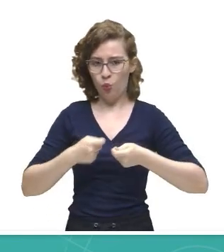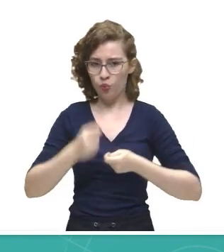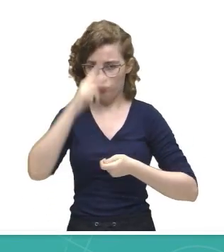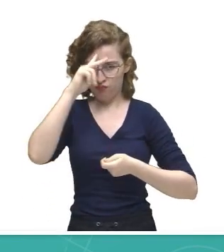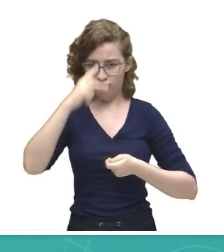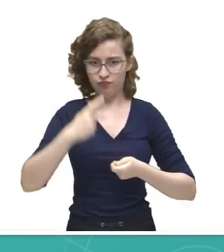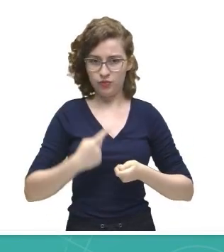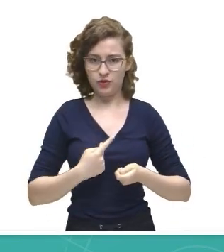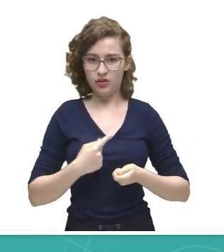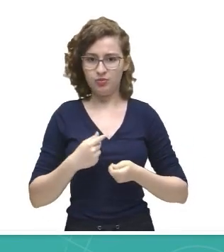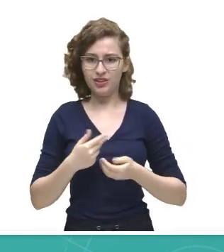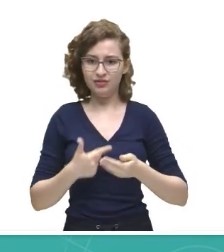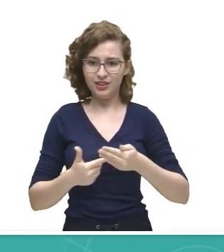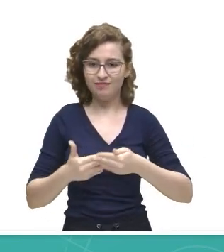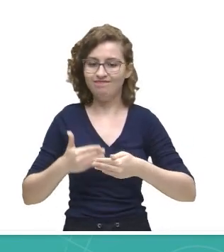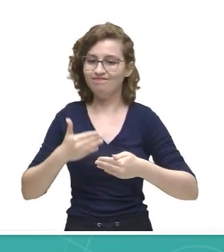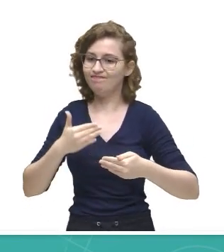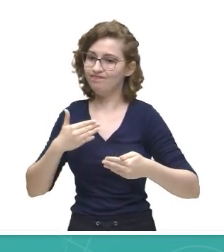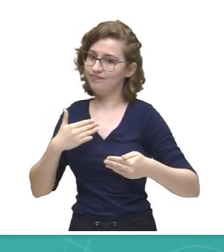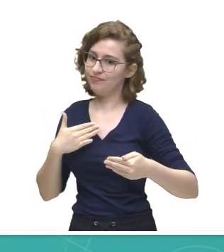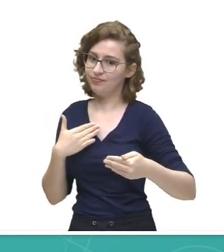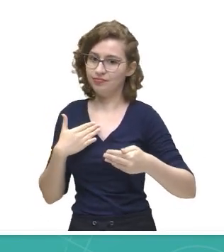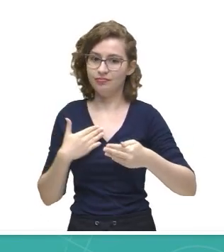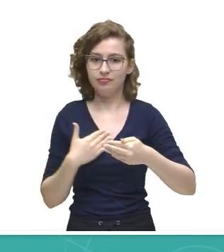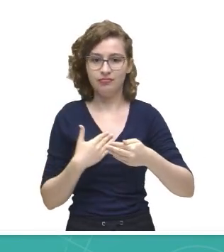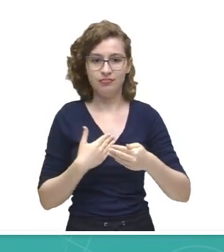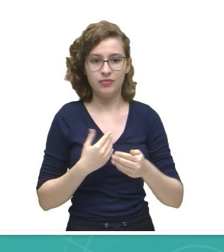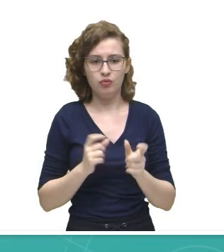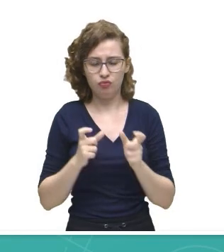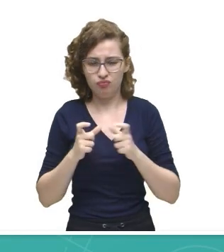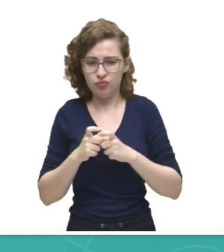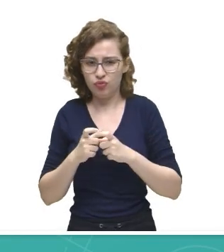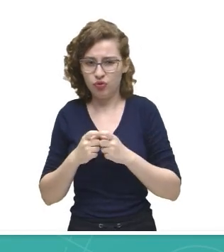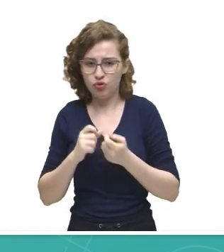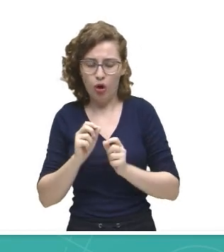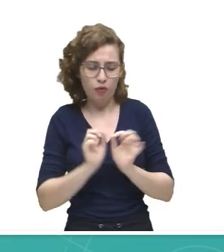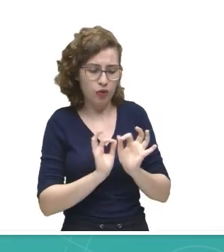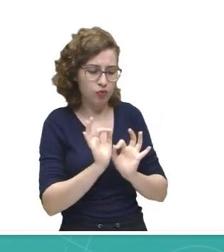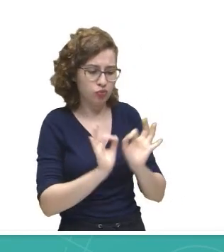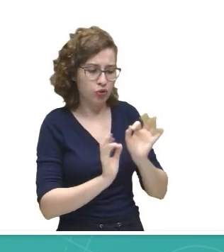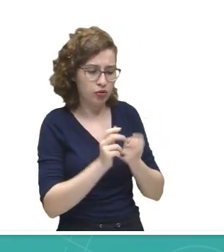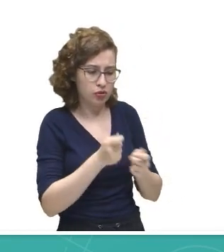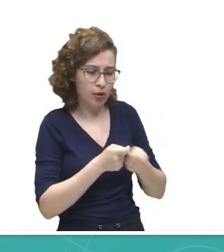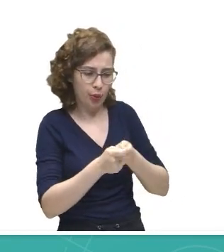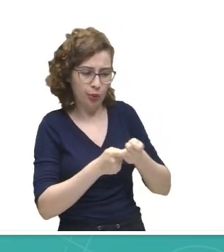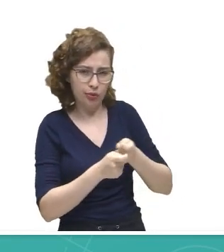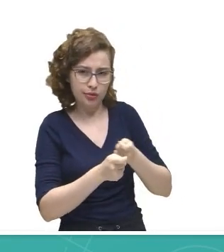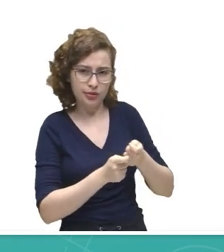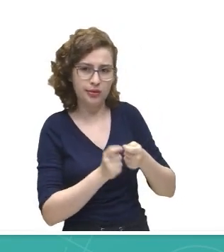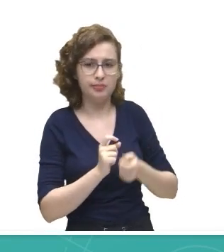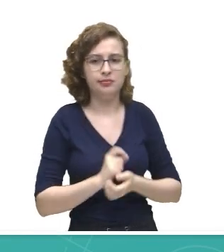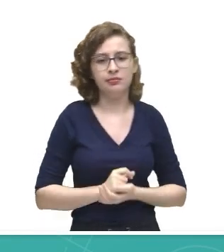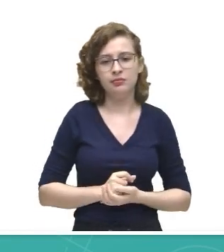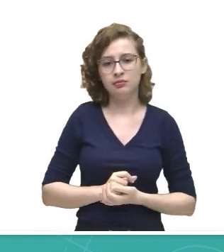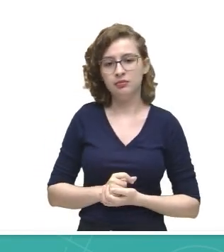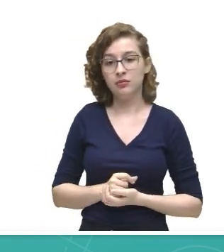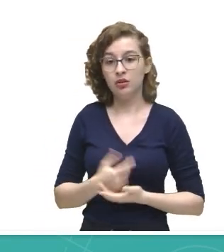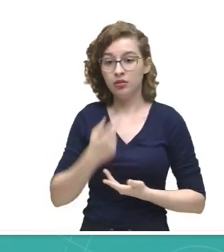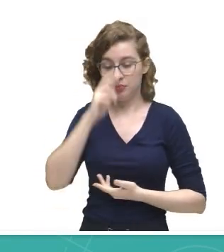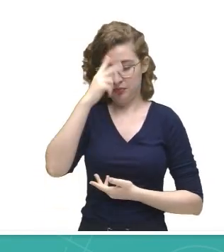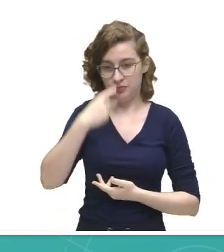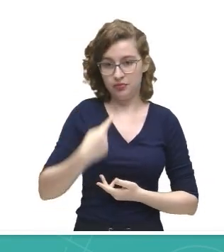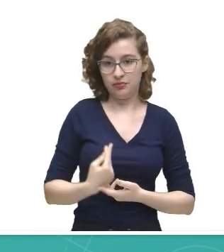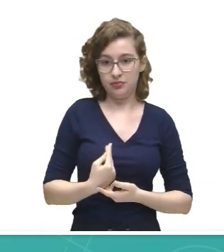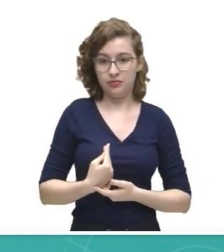torna-se secundária ao ser reduzida à manipulação das máquinas. Então, ao homem vai